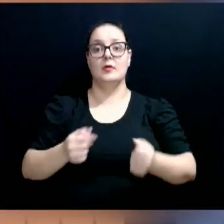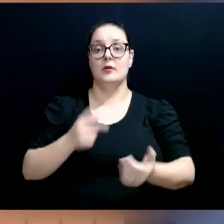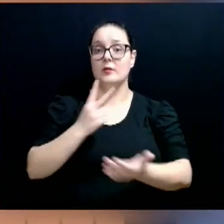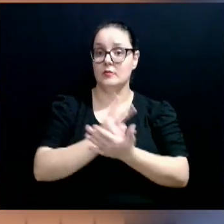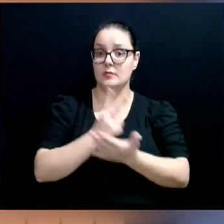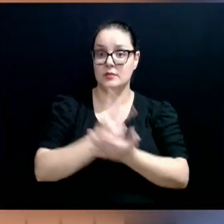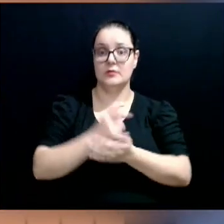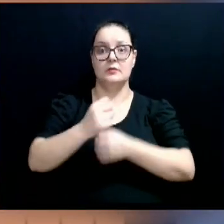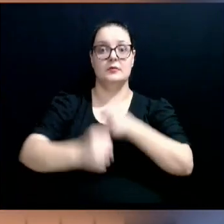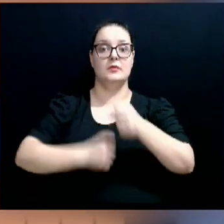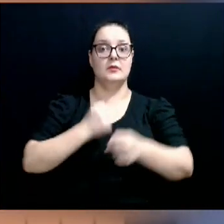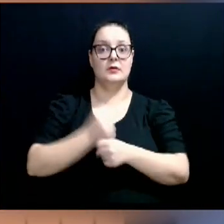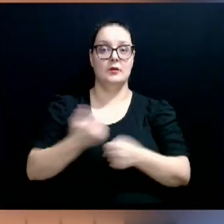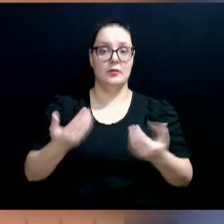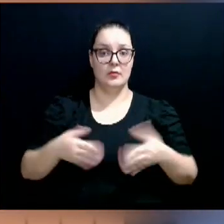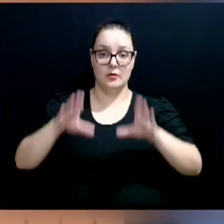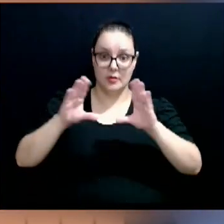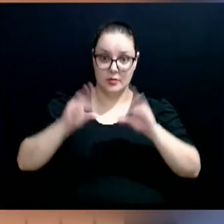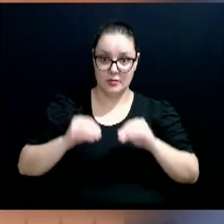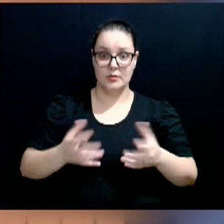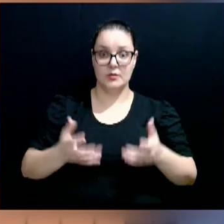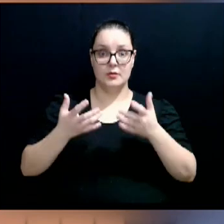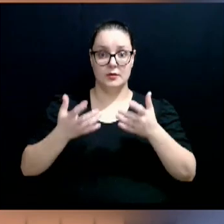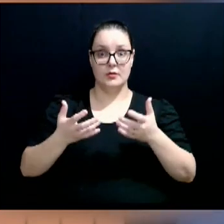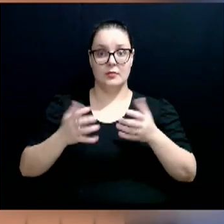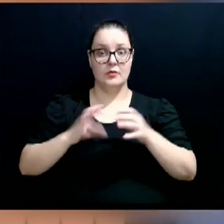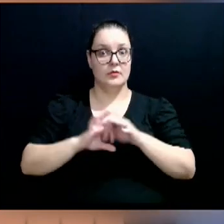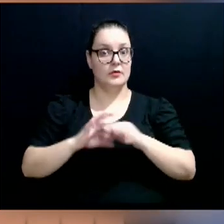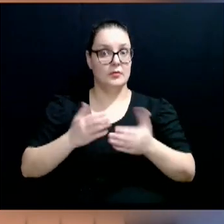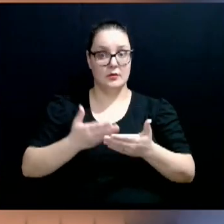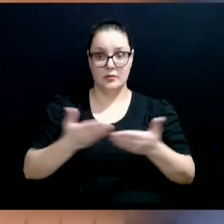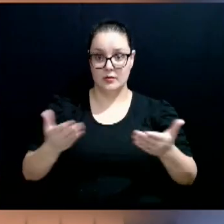noite. Então eu quero que vocês se sintam à vontade,